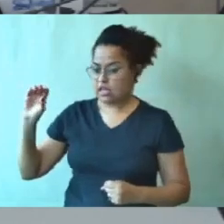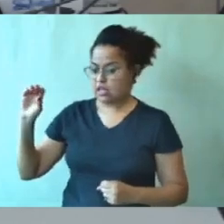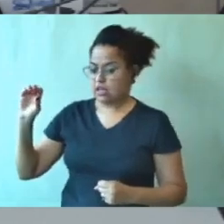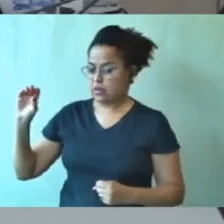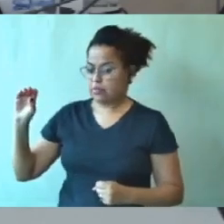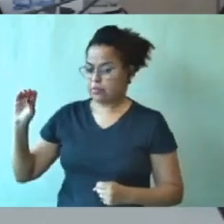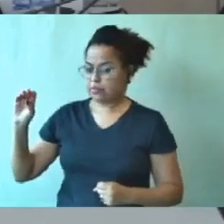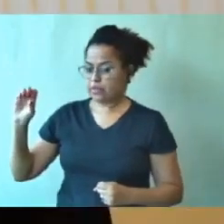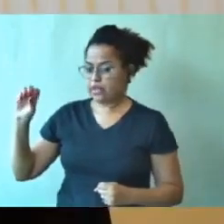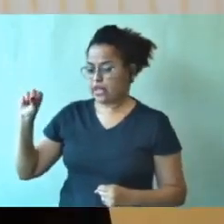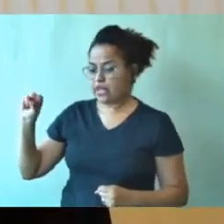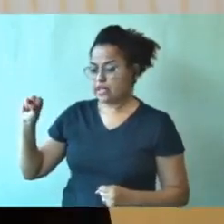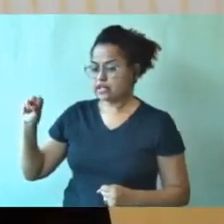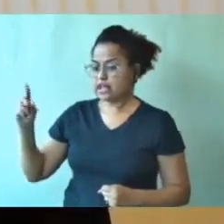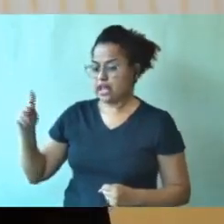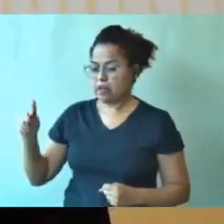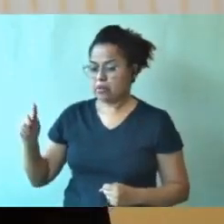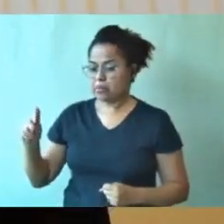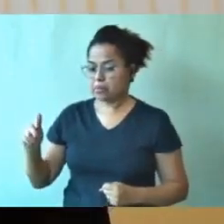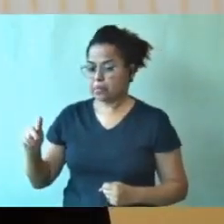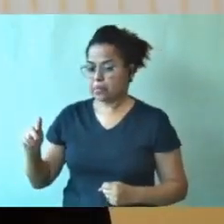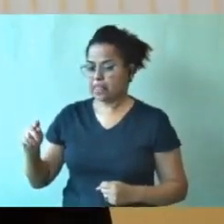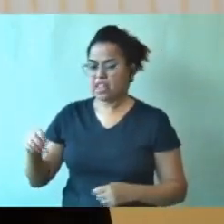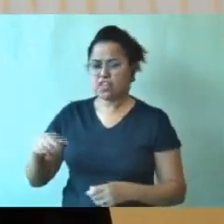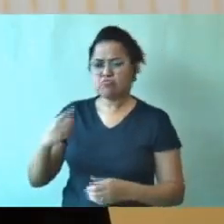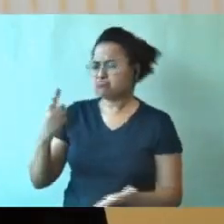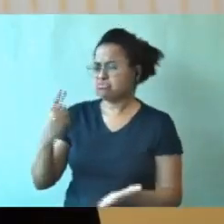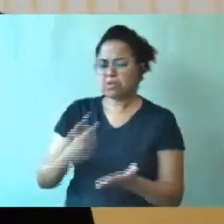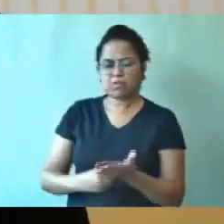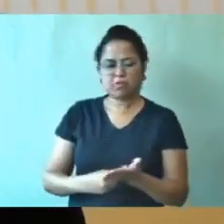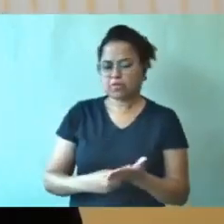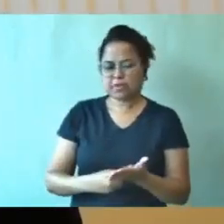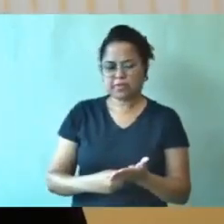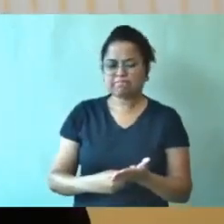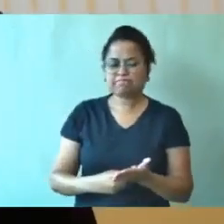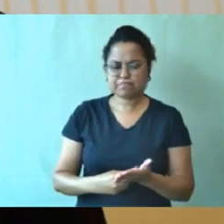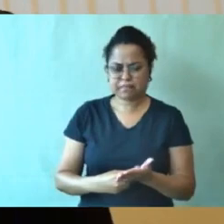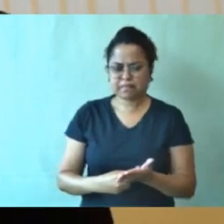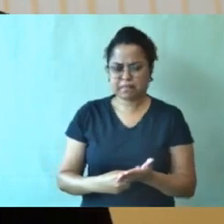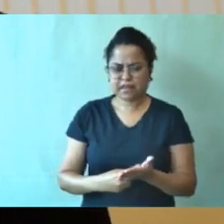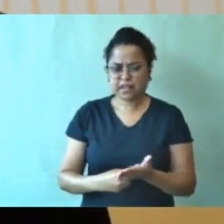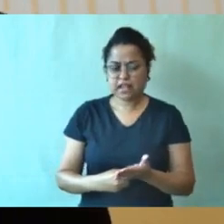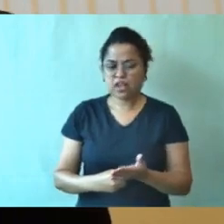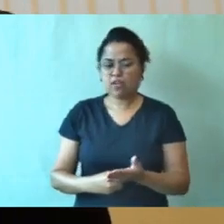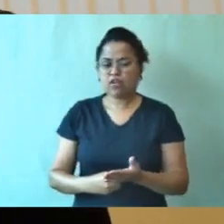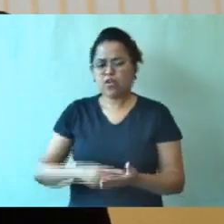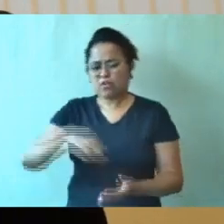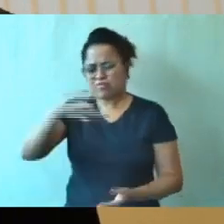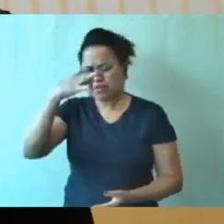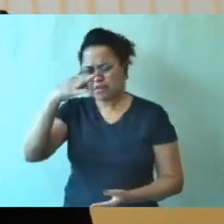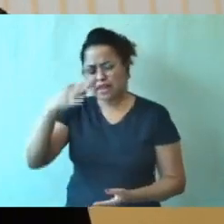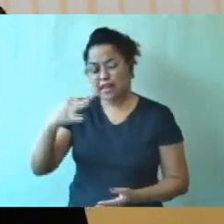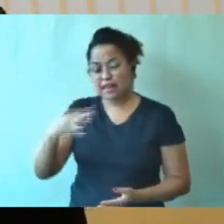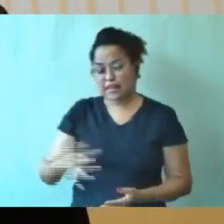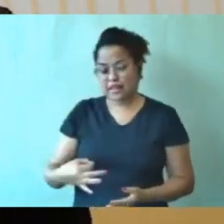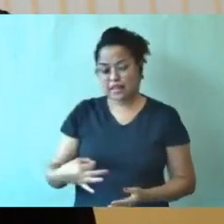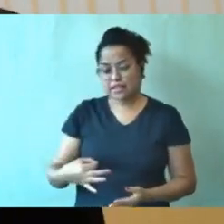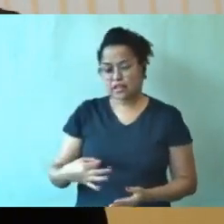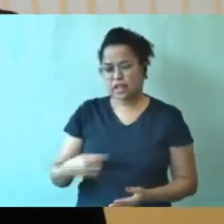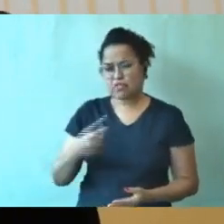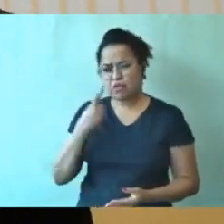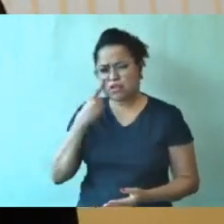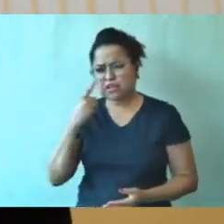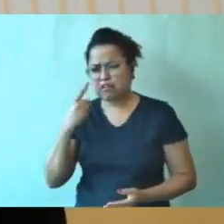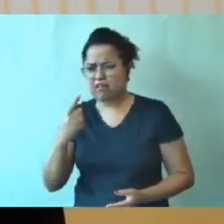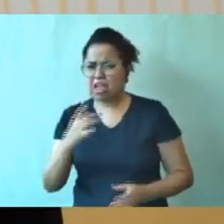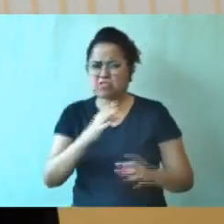Olha, a SM não tinha capacidade financeira para assumir esse compromisso, porque, com certeza absoluta, na hora que você vê os